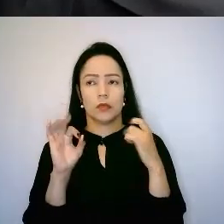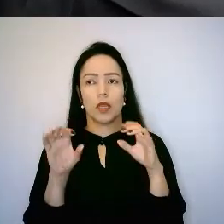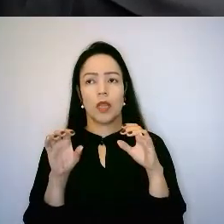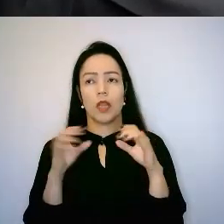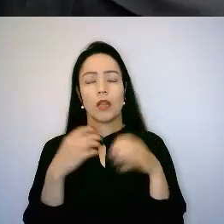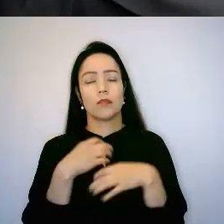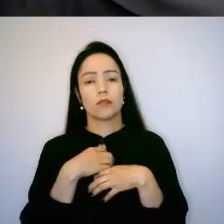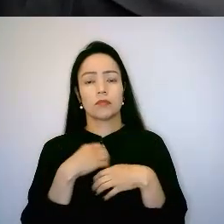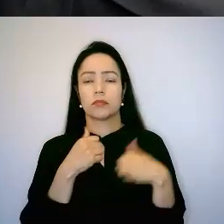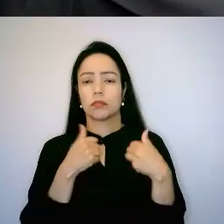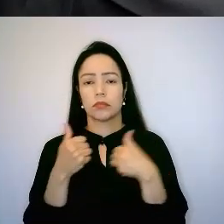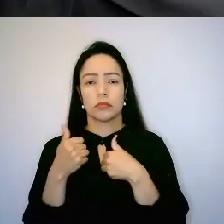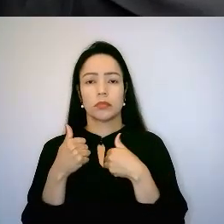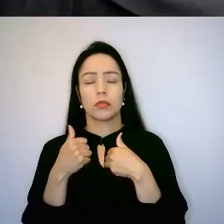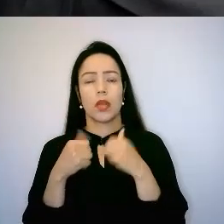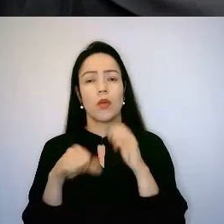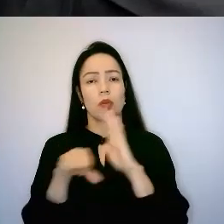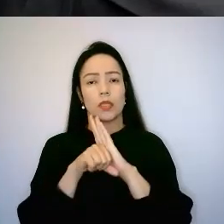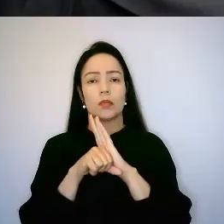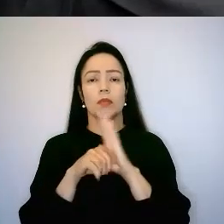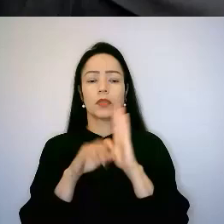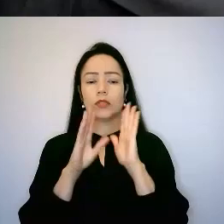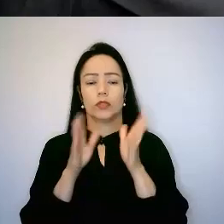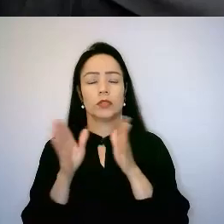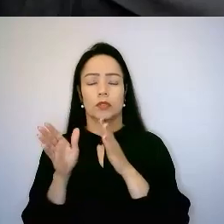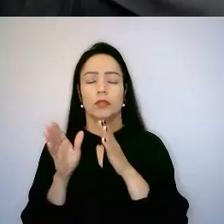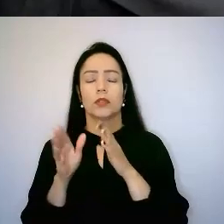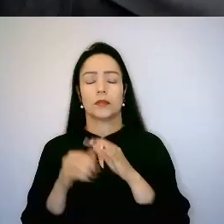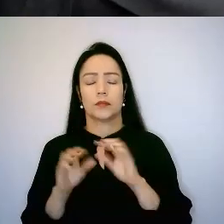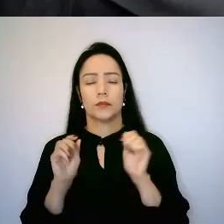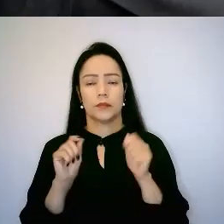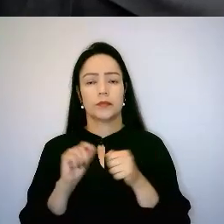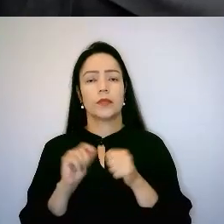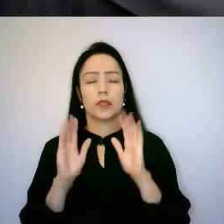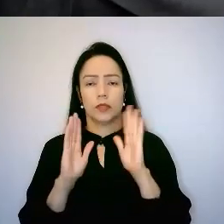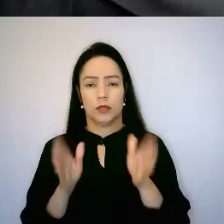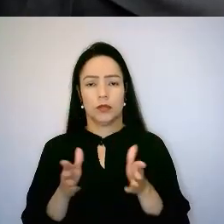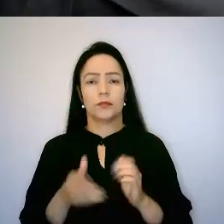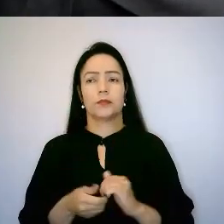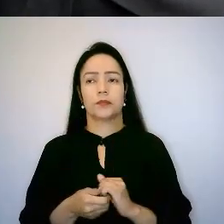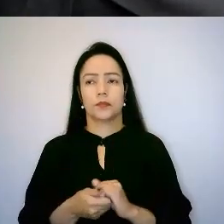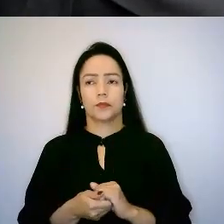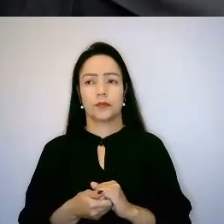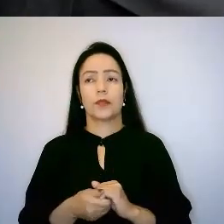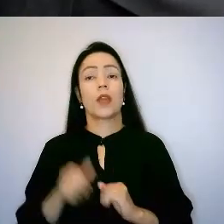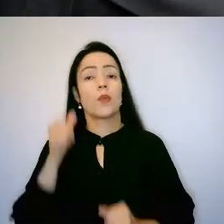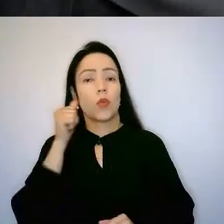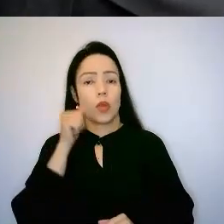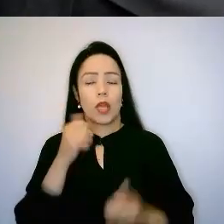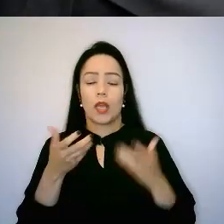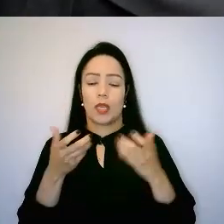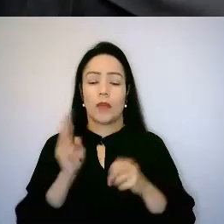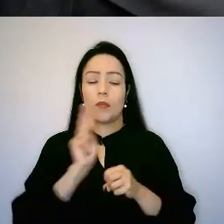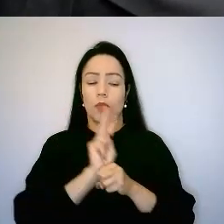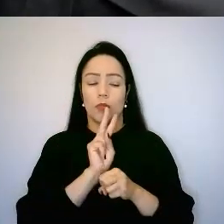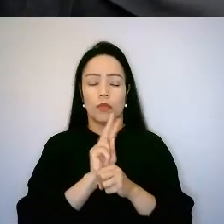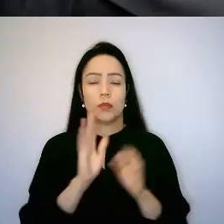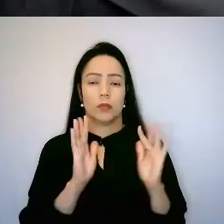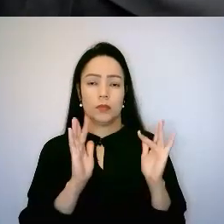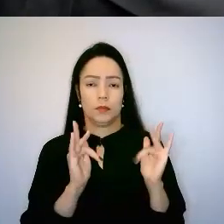o crime que acabaram de cometer e Juliana que ali tentava proteger o seu namorado